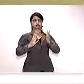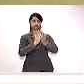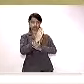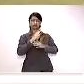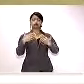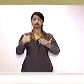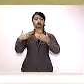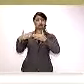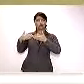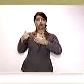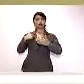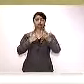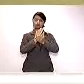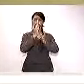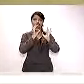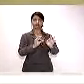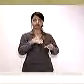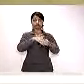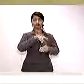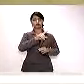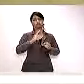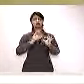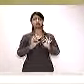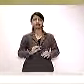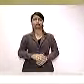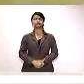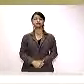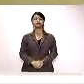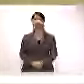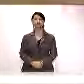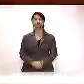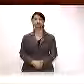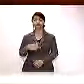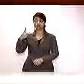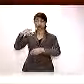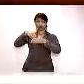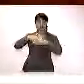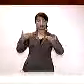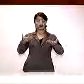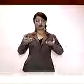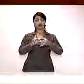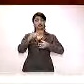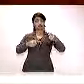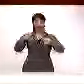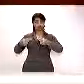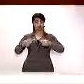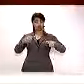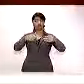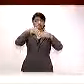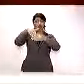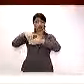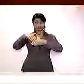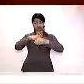portanto acolho sentimentos e voto pela regularidade das prestações de contas votos que estão em discussão em